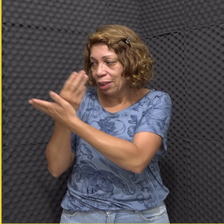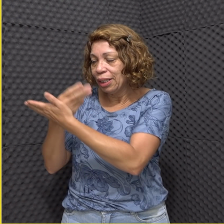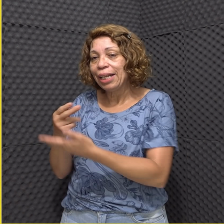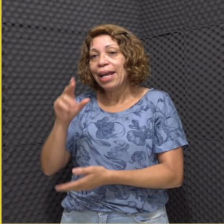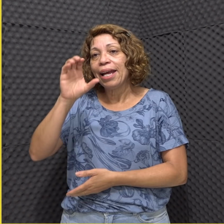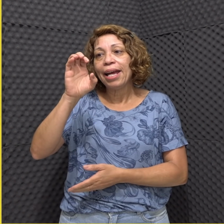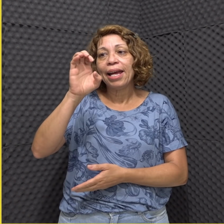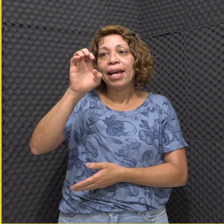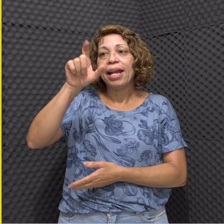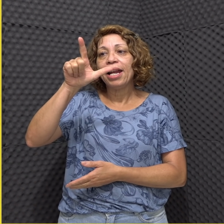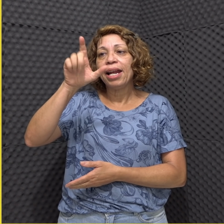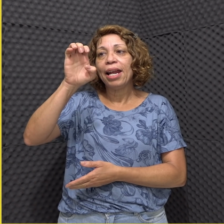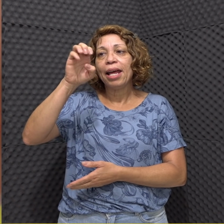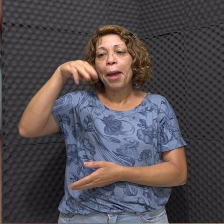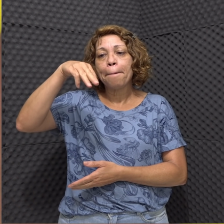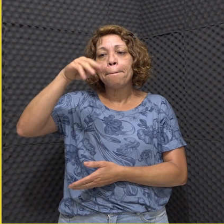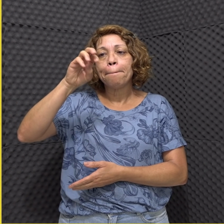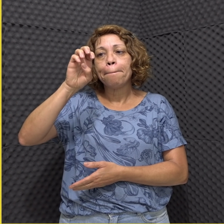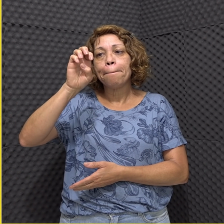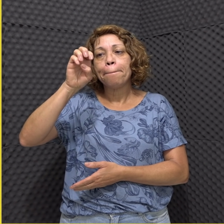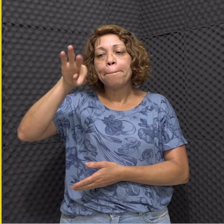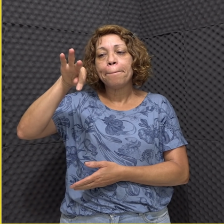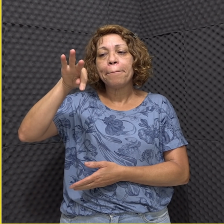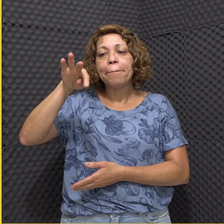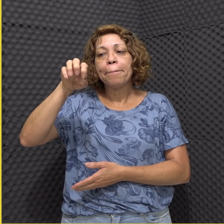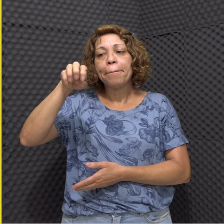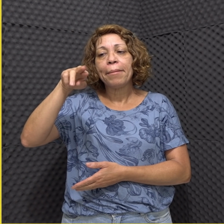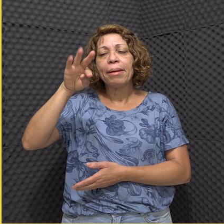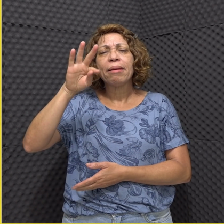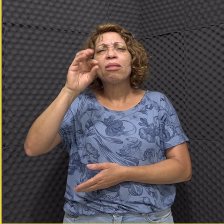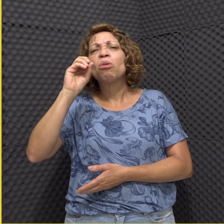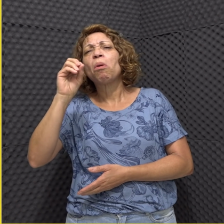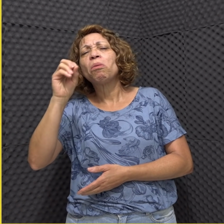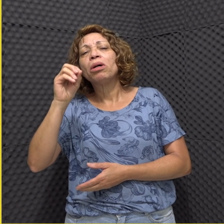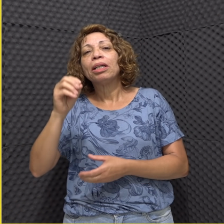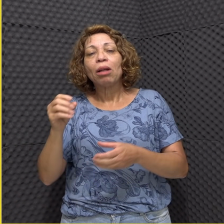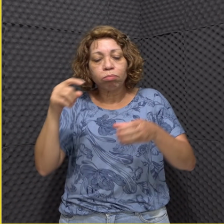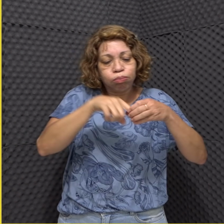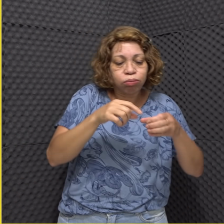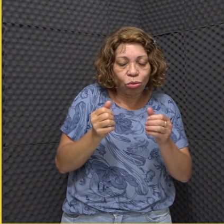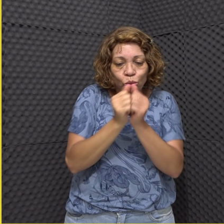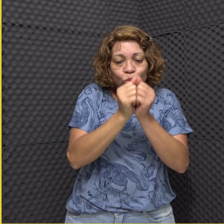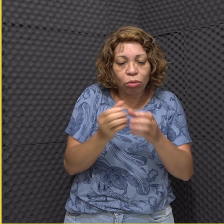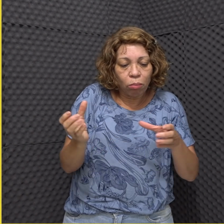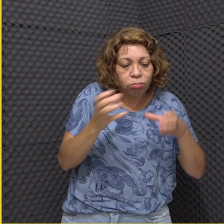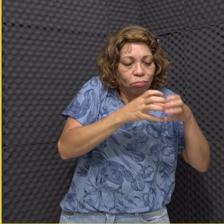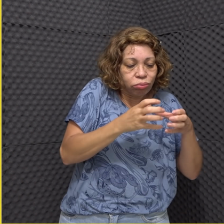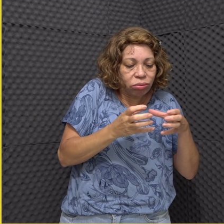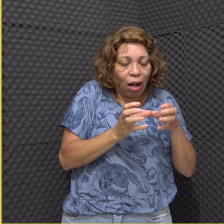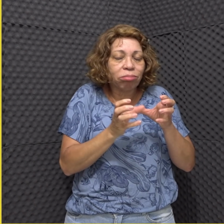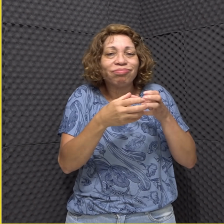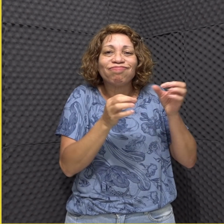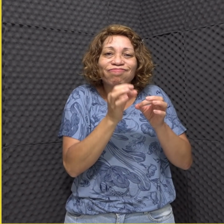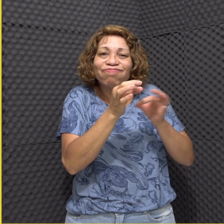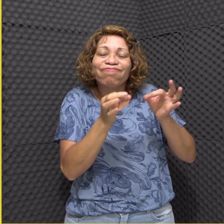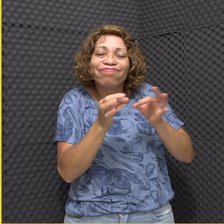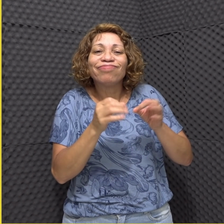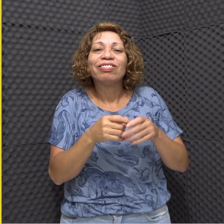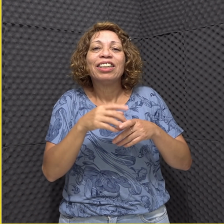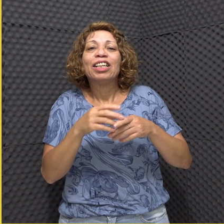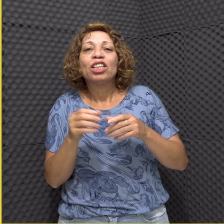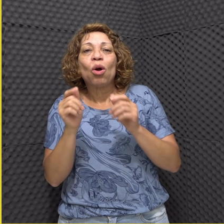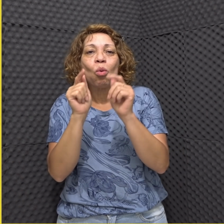número 3, vamos lá para o elemento. Elementos são os componentes que se encontram dentro de um conjunto, tais como conjuntos dos